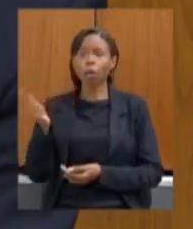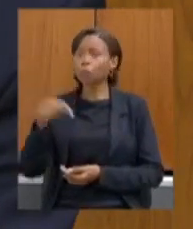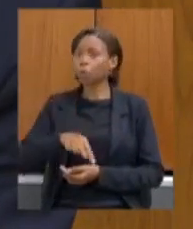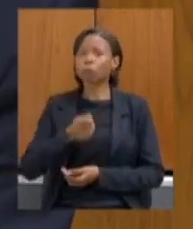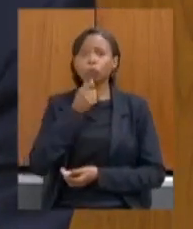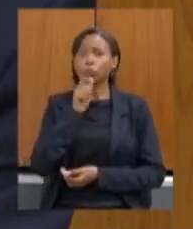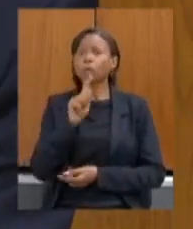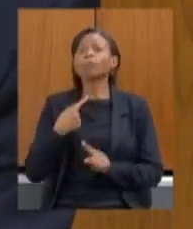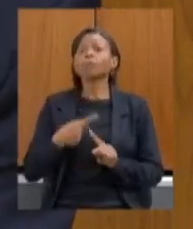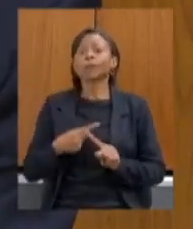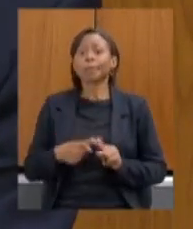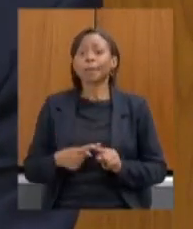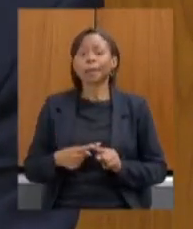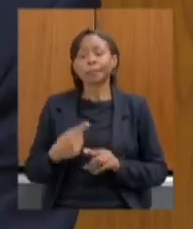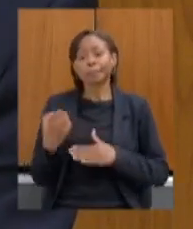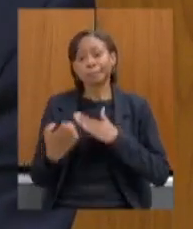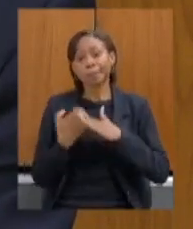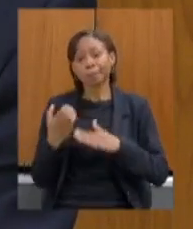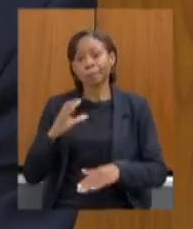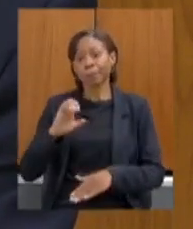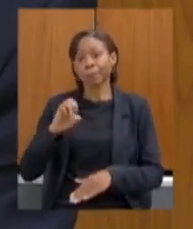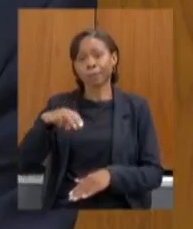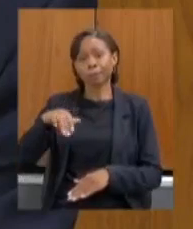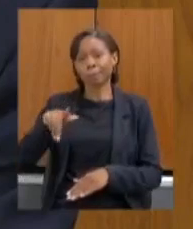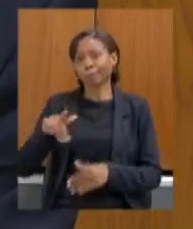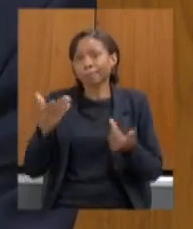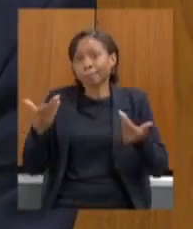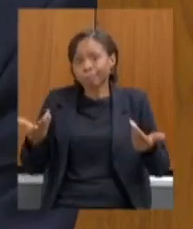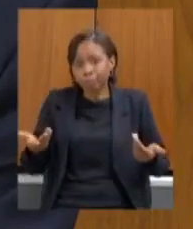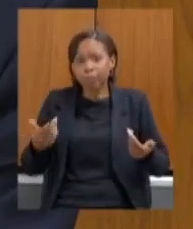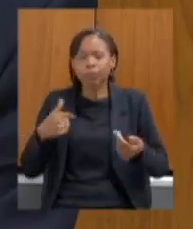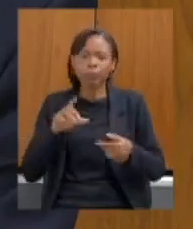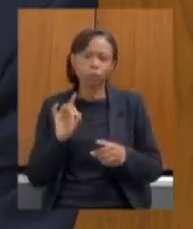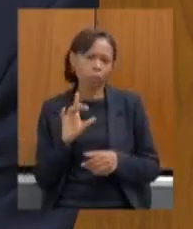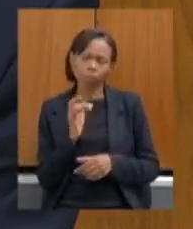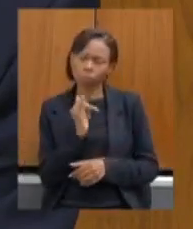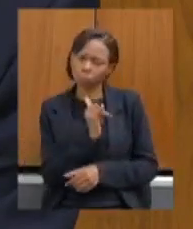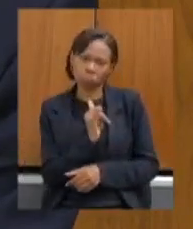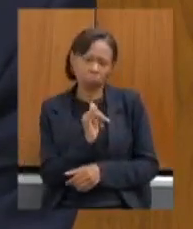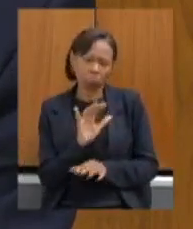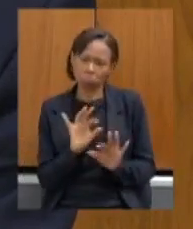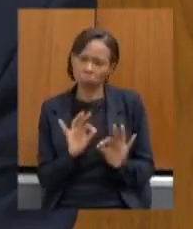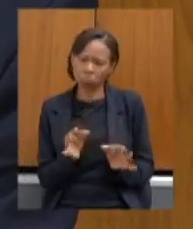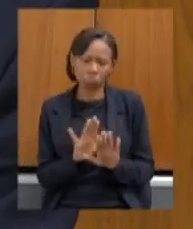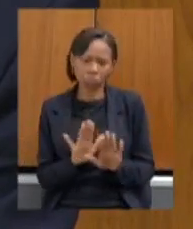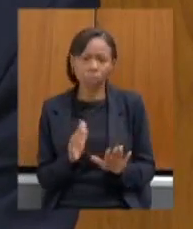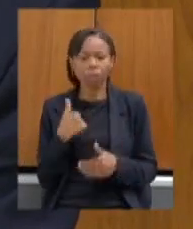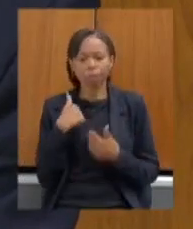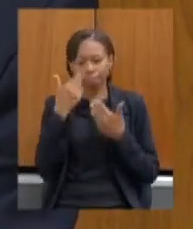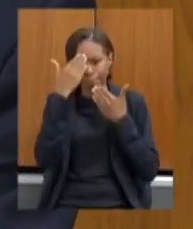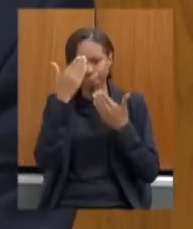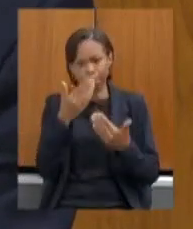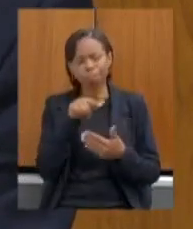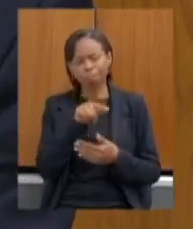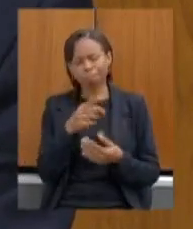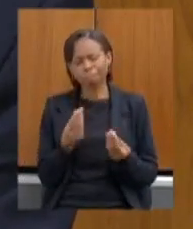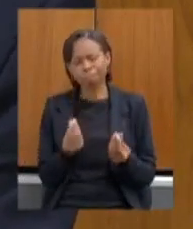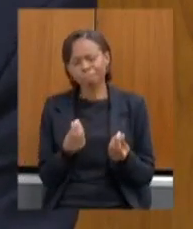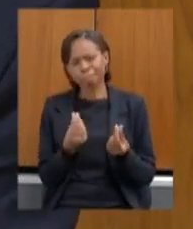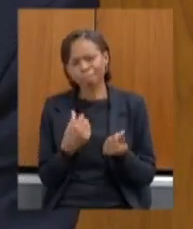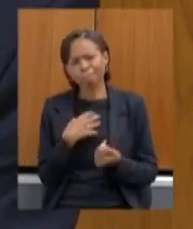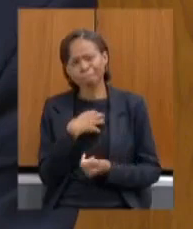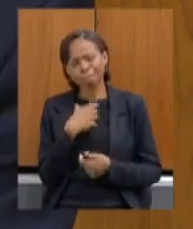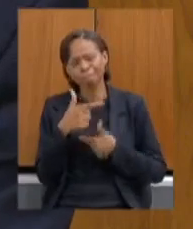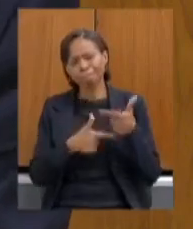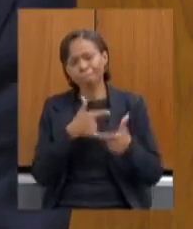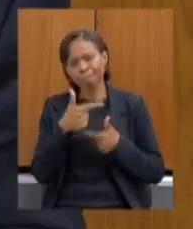causa da CEMIG. Então, é só essa ponderação, secretário, e agradeço pela sensibilidade e pelo trabalho